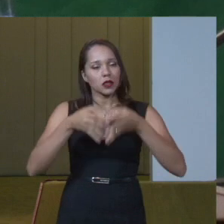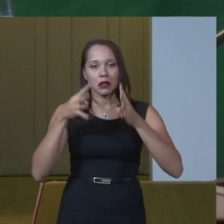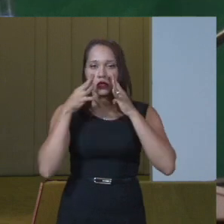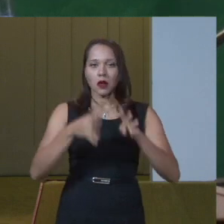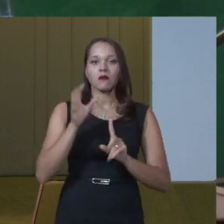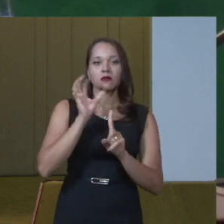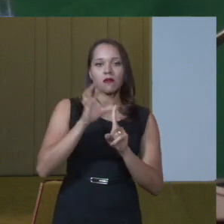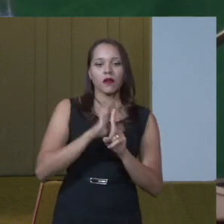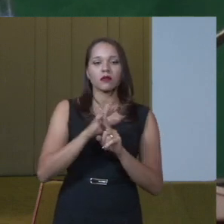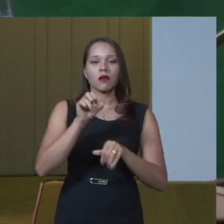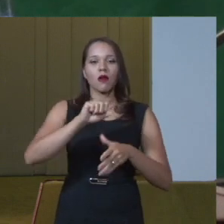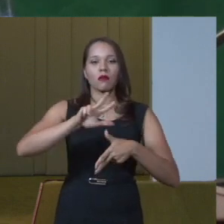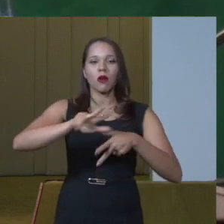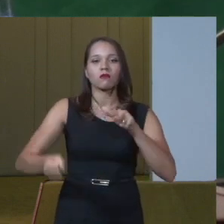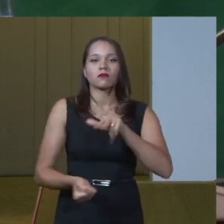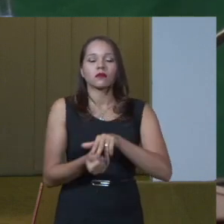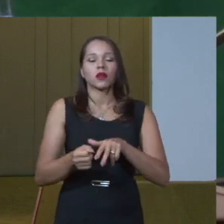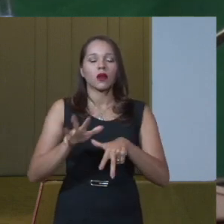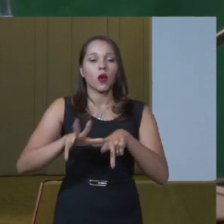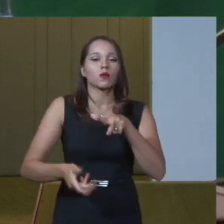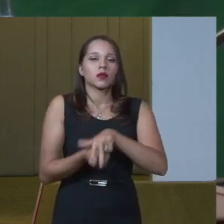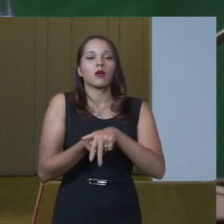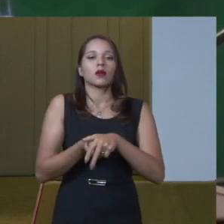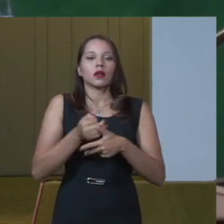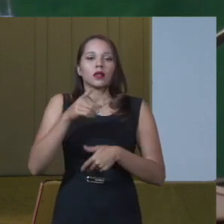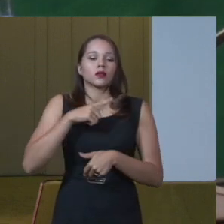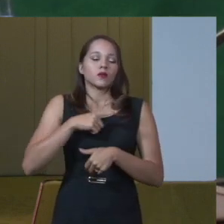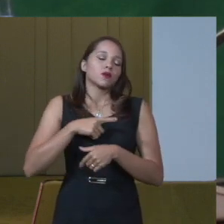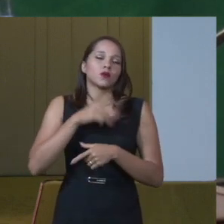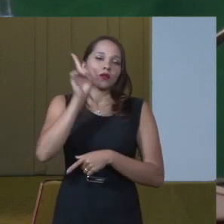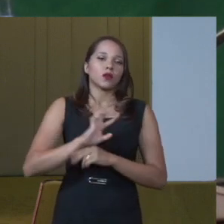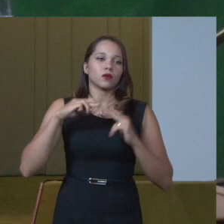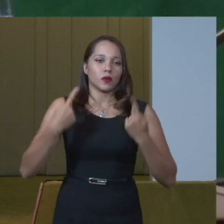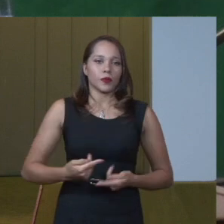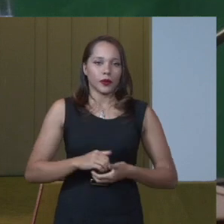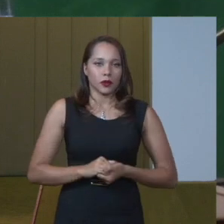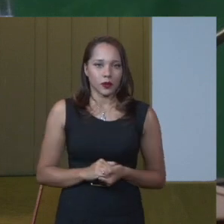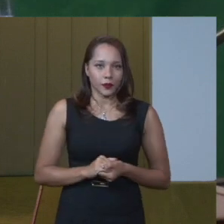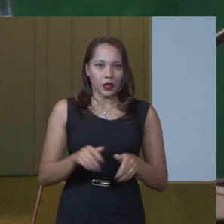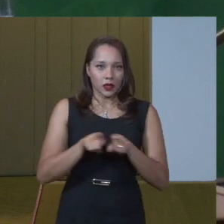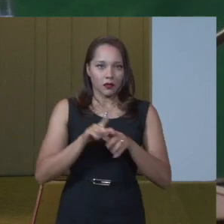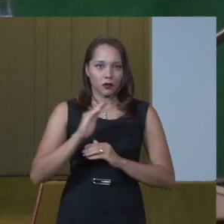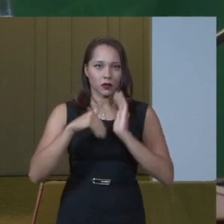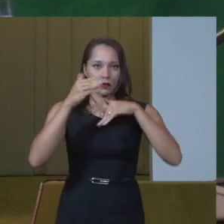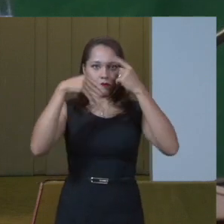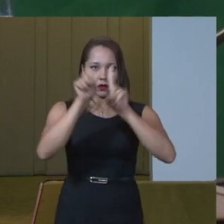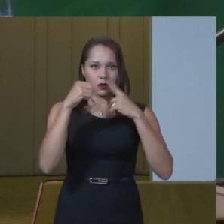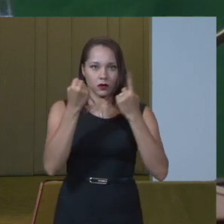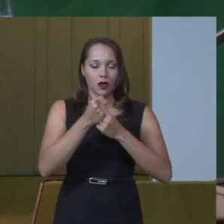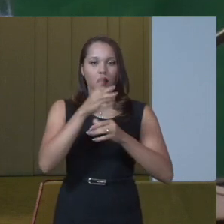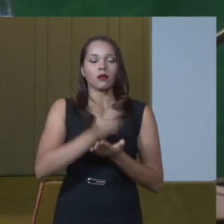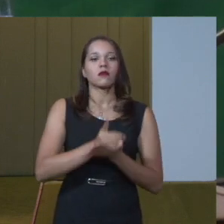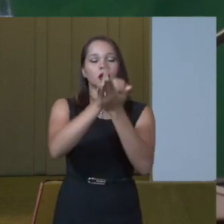efeitos deletérios da corrupção para o pleno exercício dos direitos humanos. Ademais, o desenvolvimento social e a